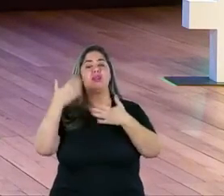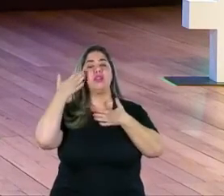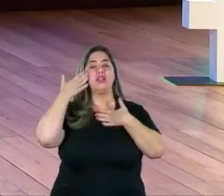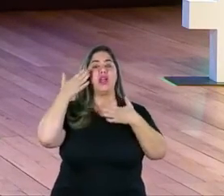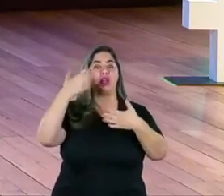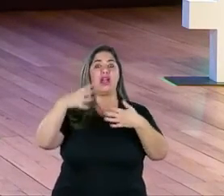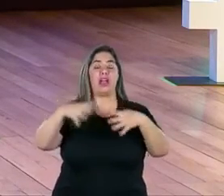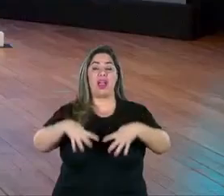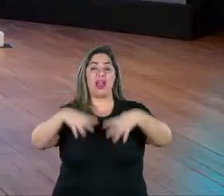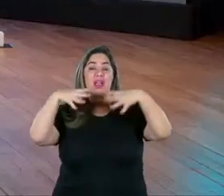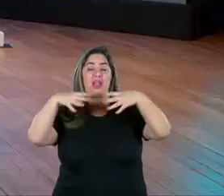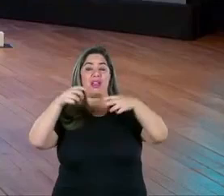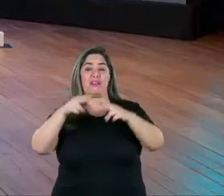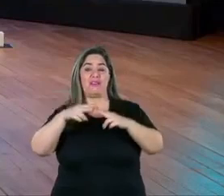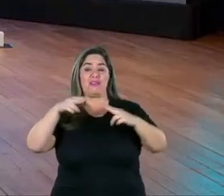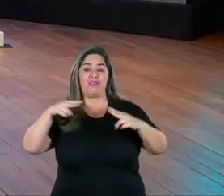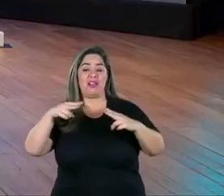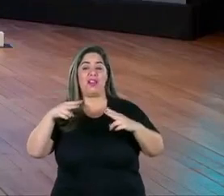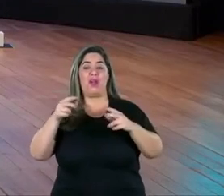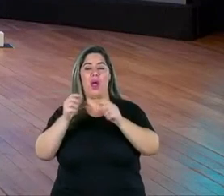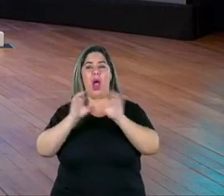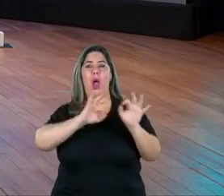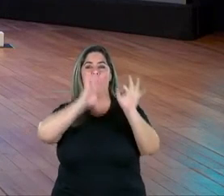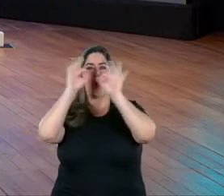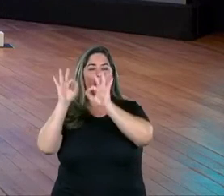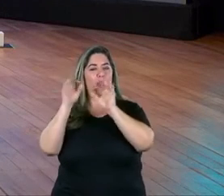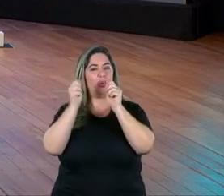agradecer a nossa plateia virtual, que esteve aí junto com a